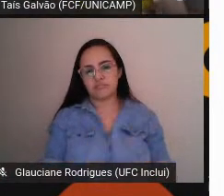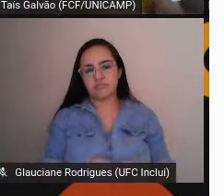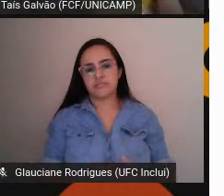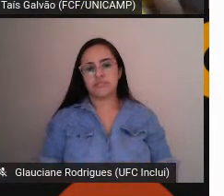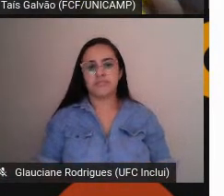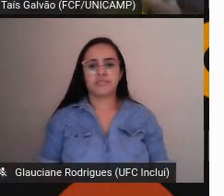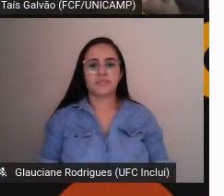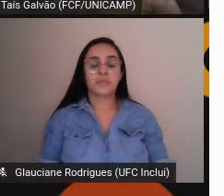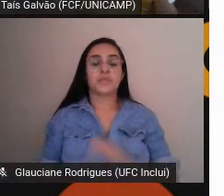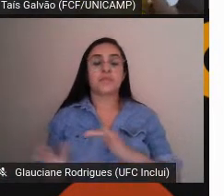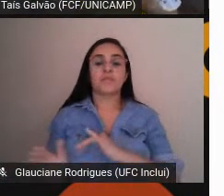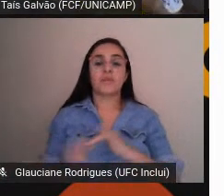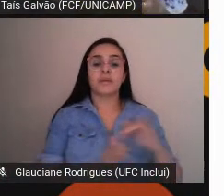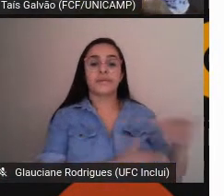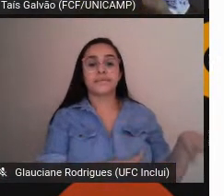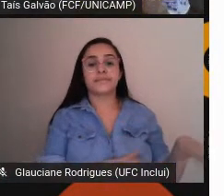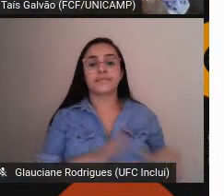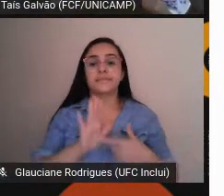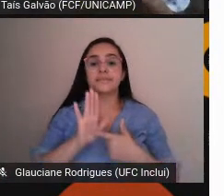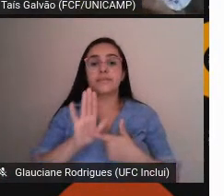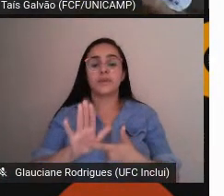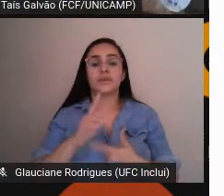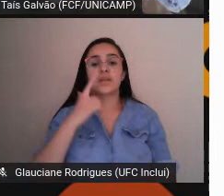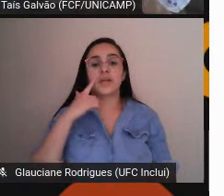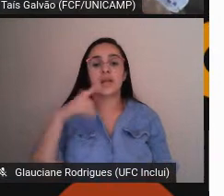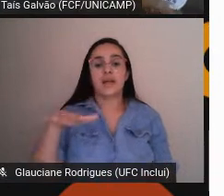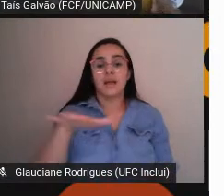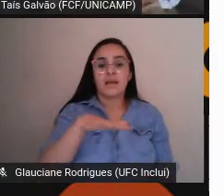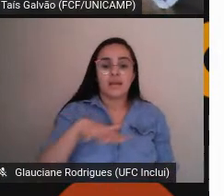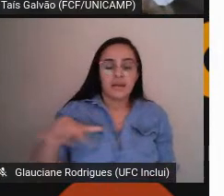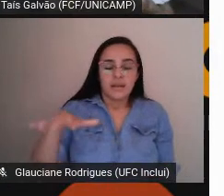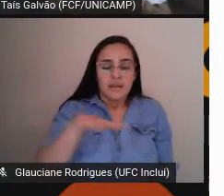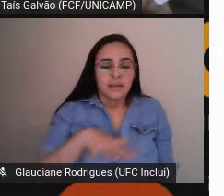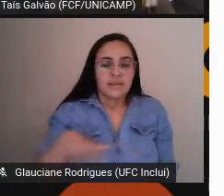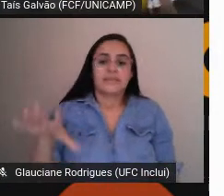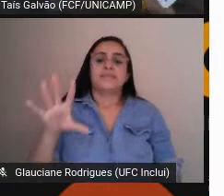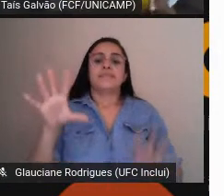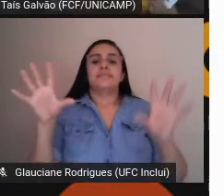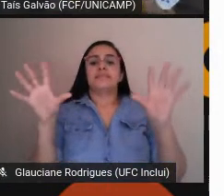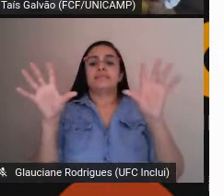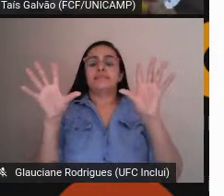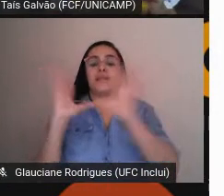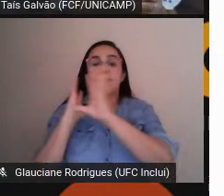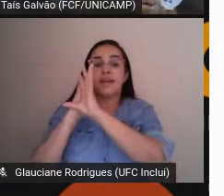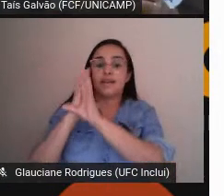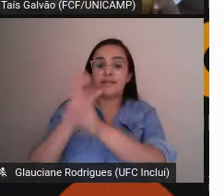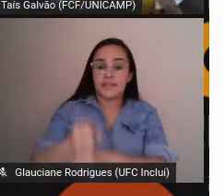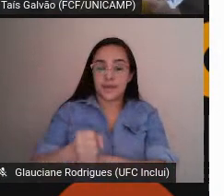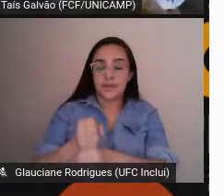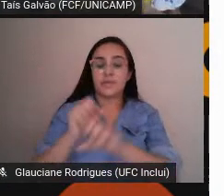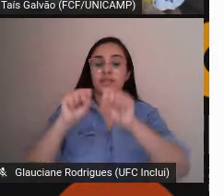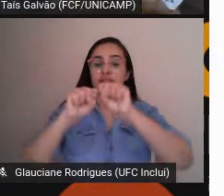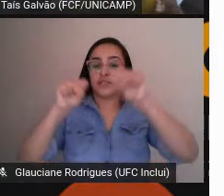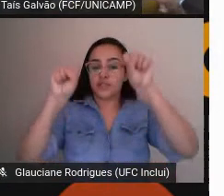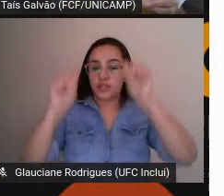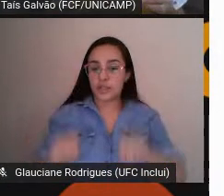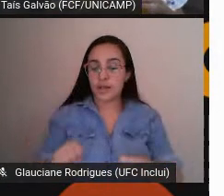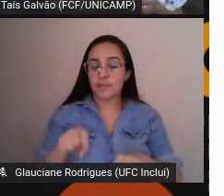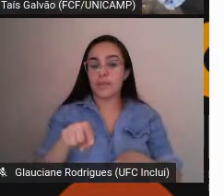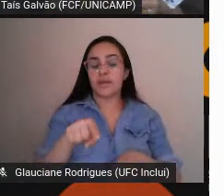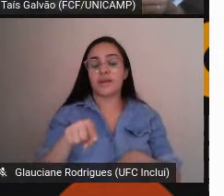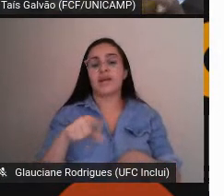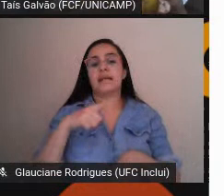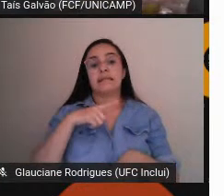E especificamente, então, na área de revisões sistemáticas, nós temos, né, uma área que se desenvolveu